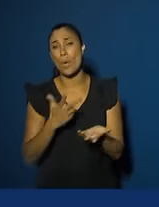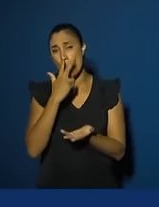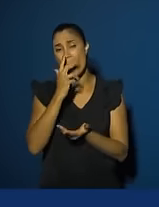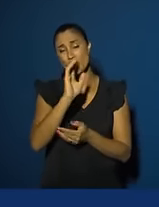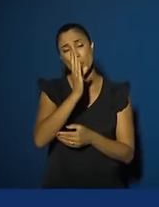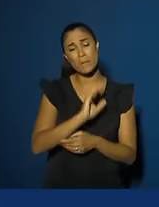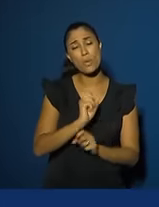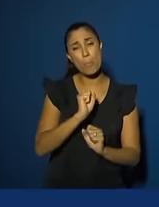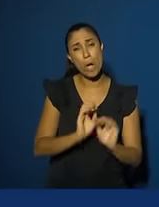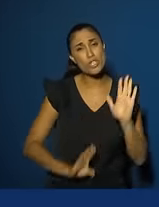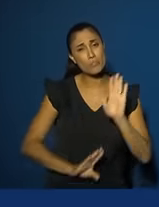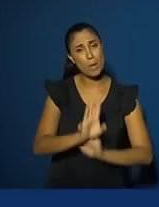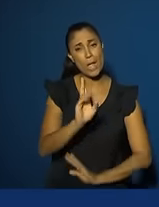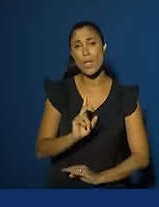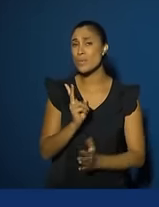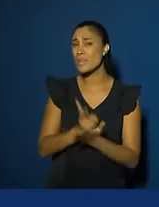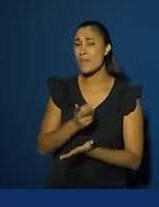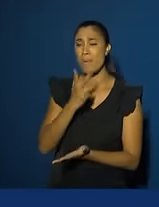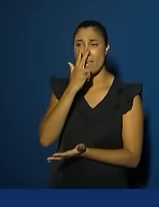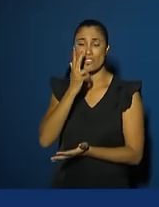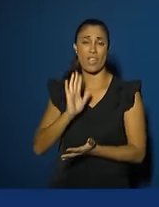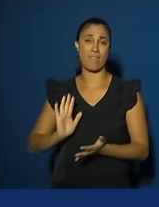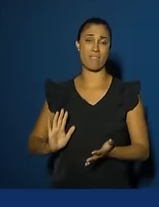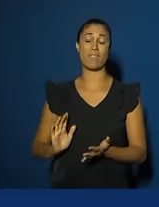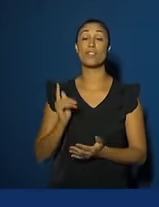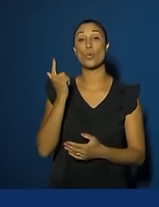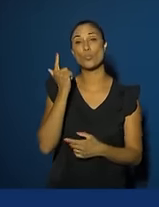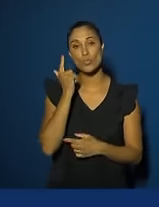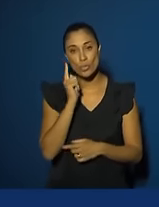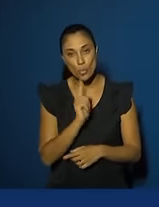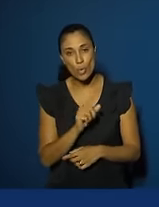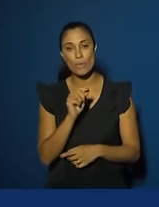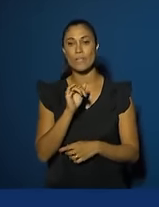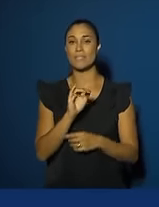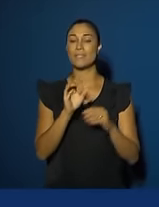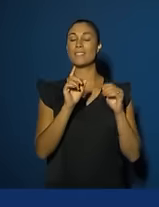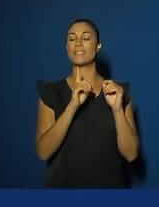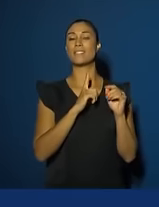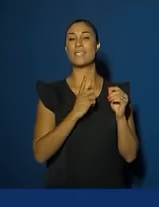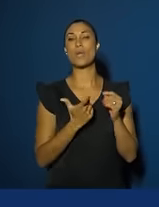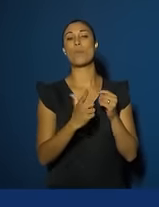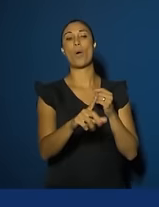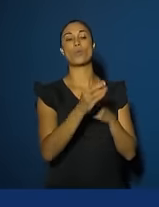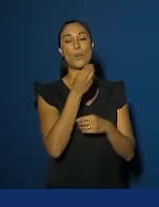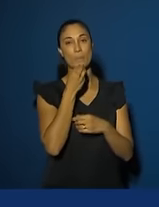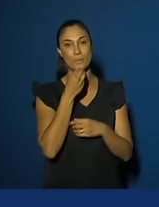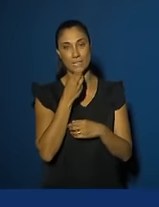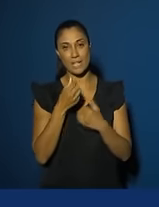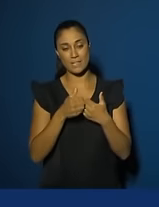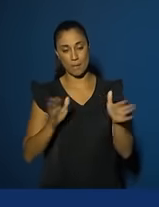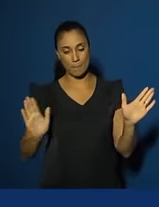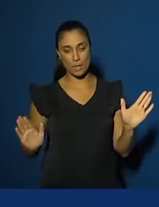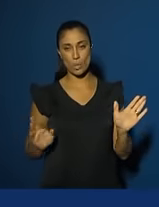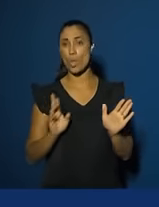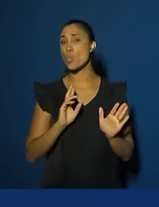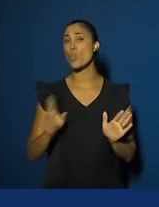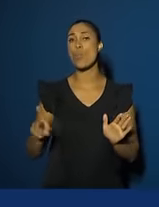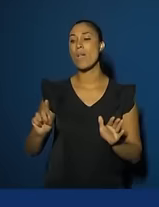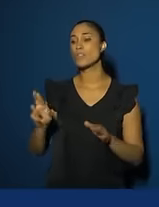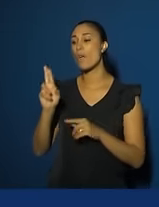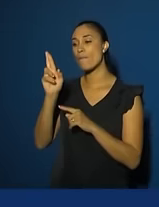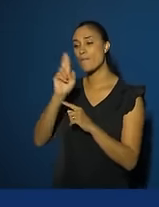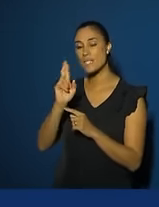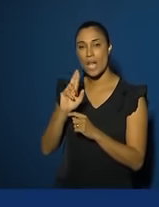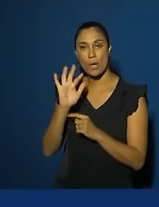pode dar certo Sempre achei que pode dar certo e mais uma vez se abre uma janela de oportunidade não é só o fiscal que vai